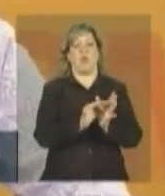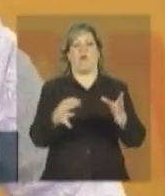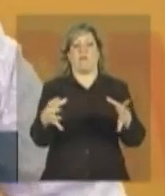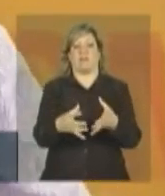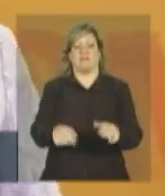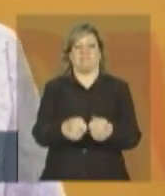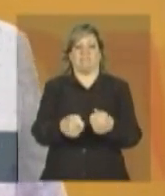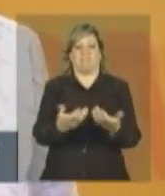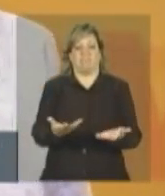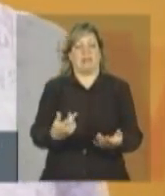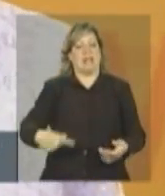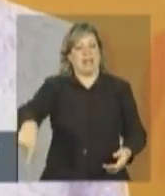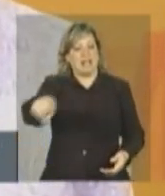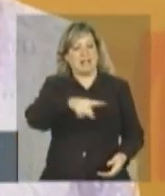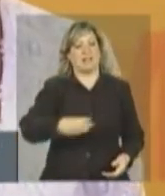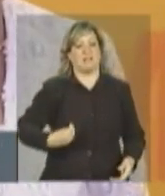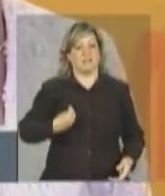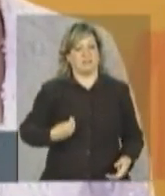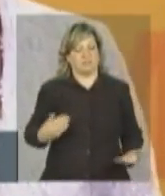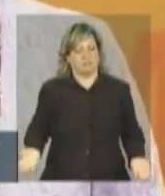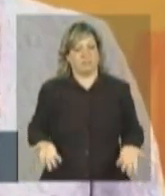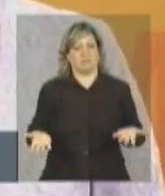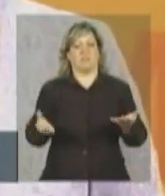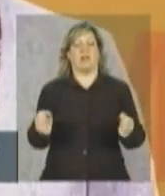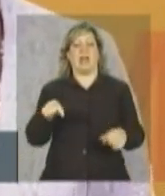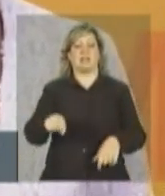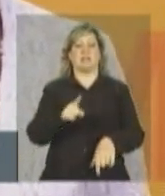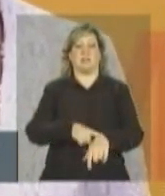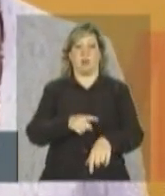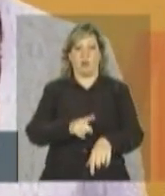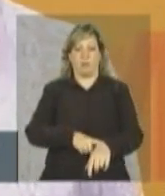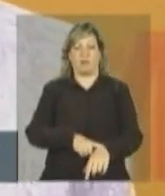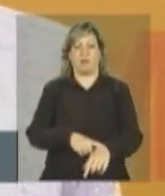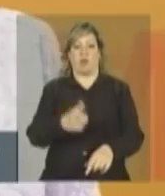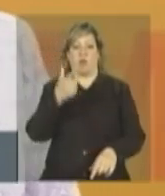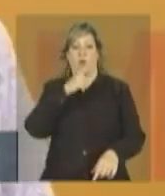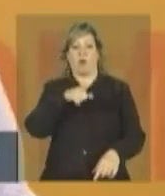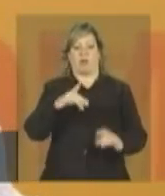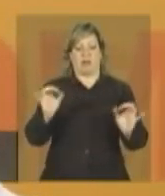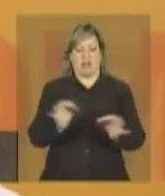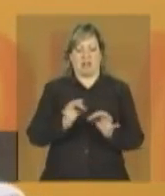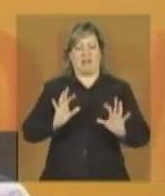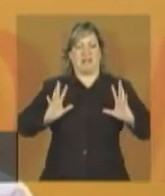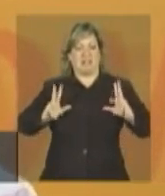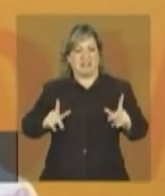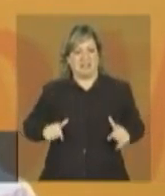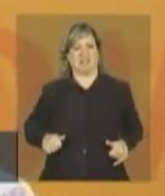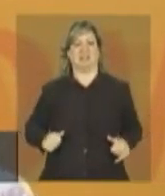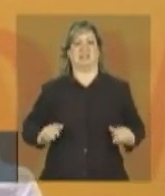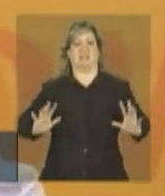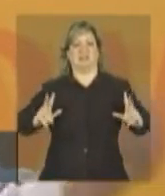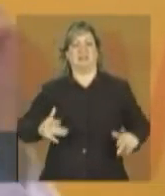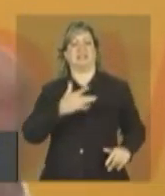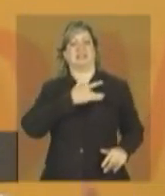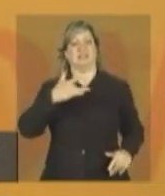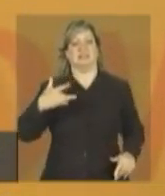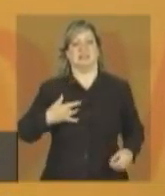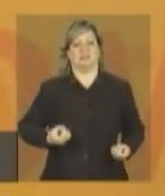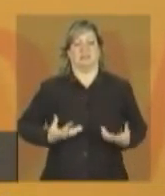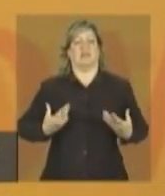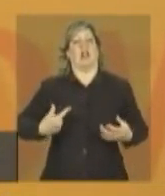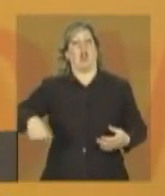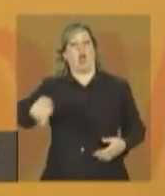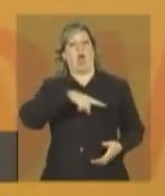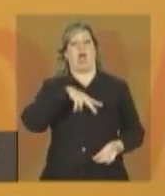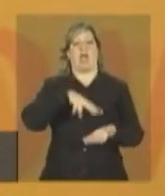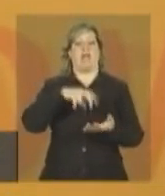E fazer também que esse seja o momento em que essa recuperação também, a alegria deles, seja a